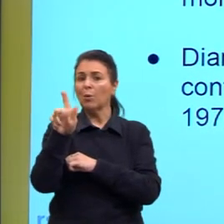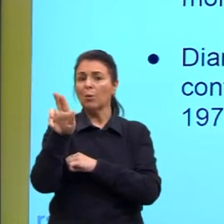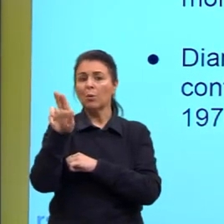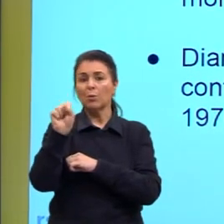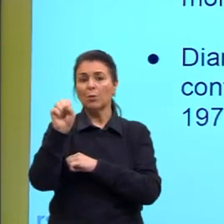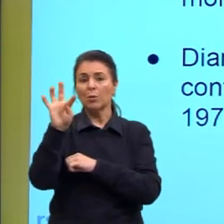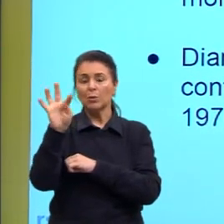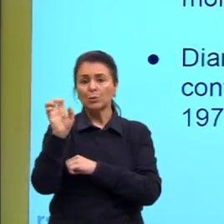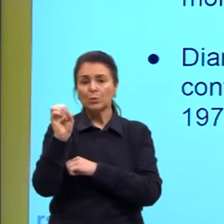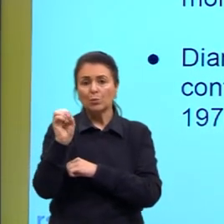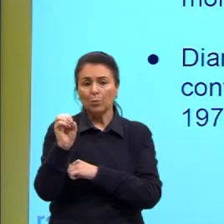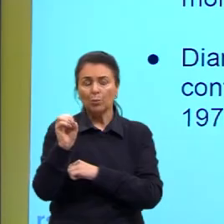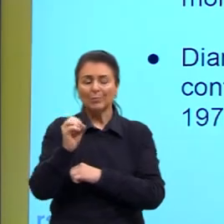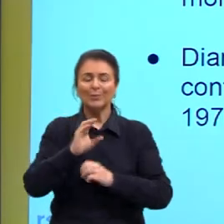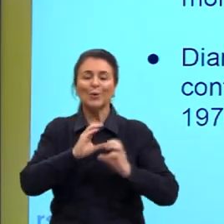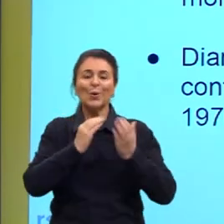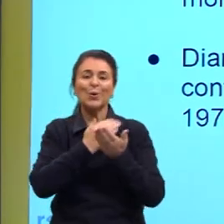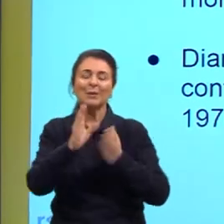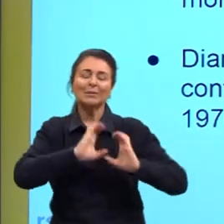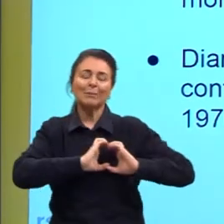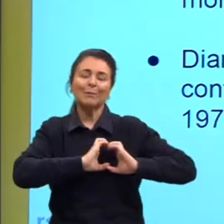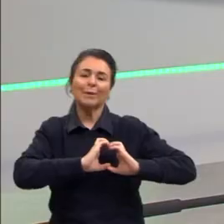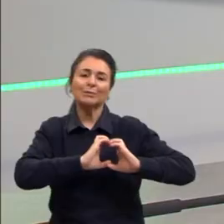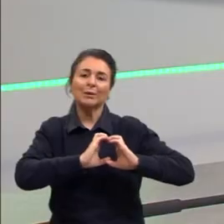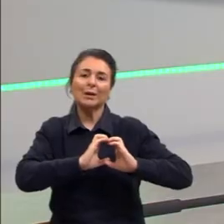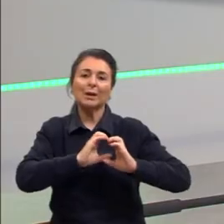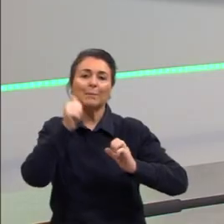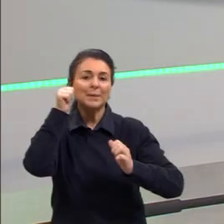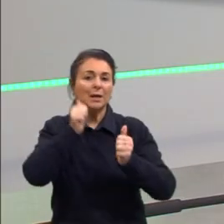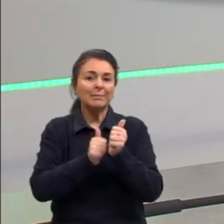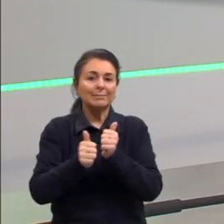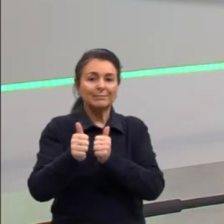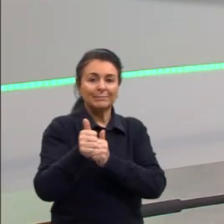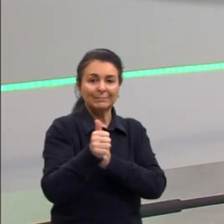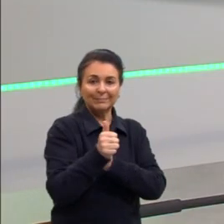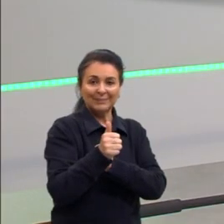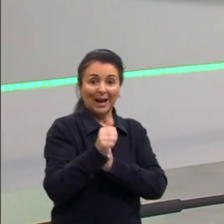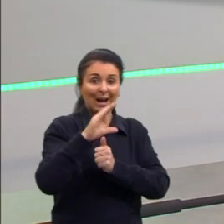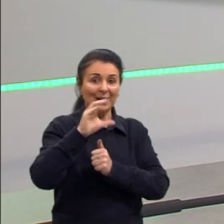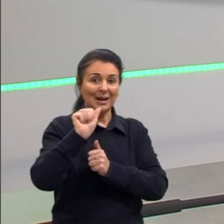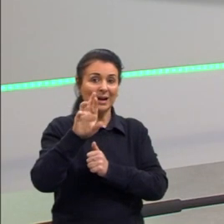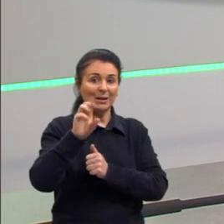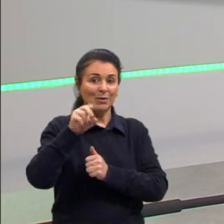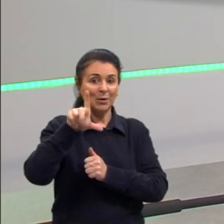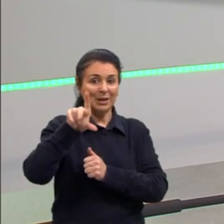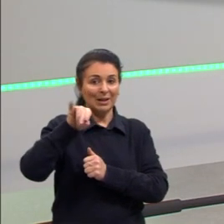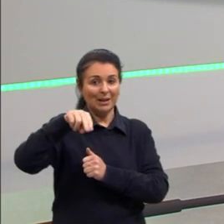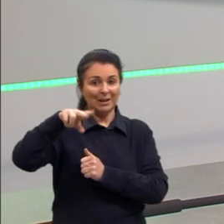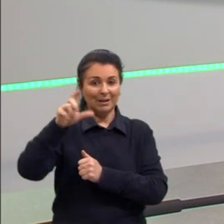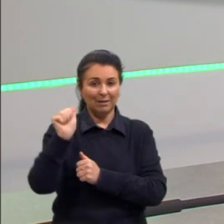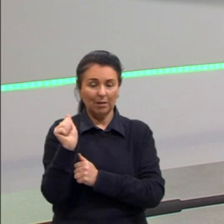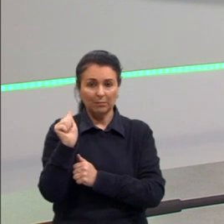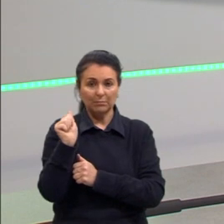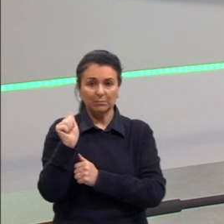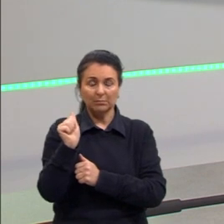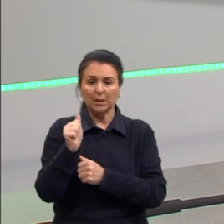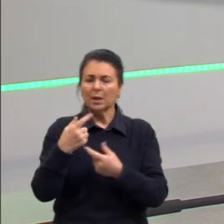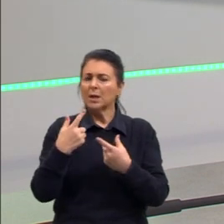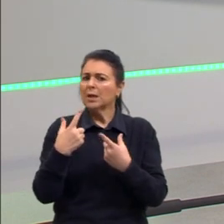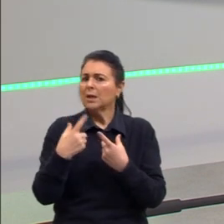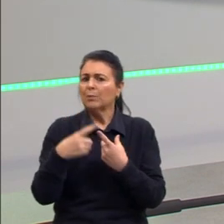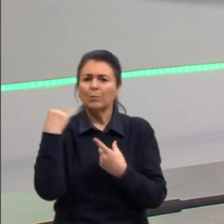apaixona pela protagonista a moreninha Carolina se diante de tanta relevância para a cultura brasileira